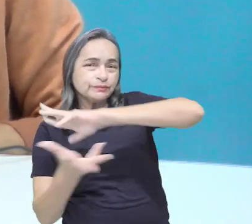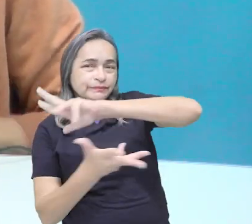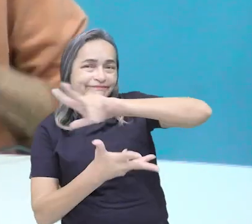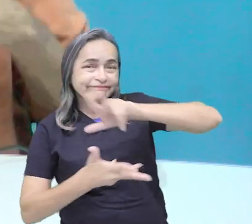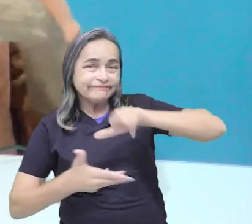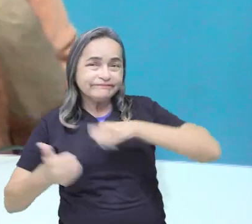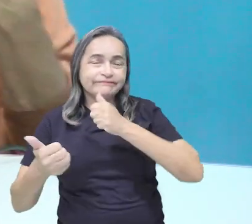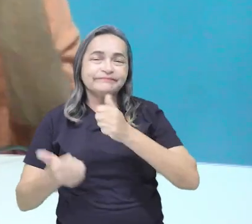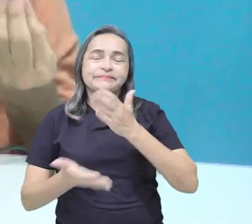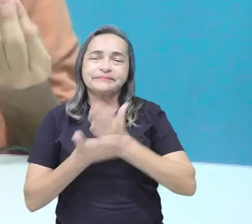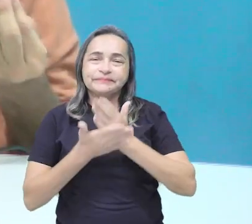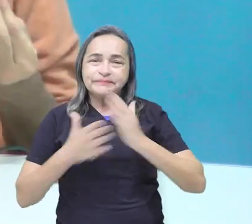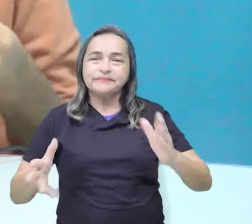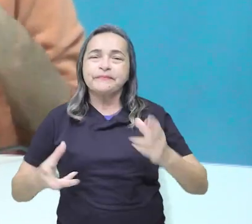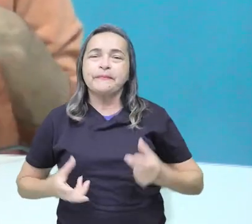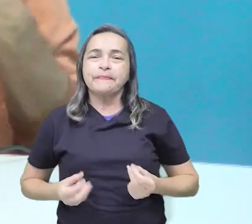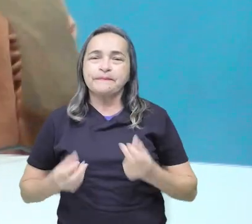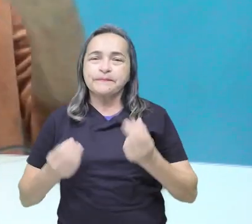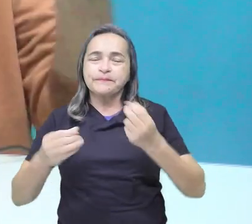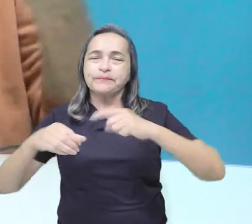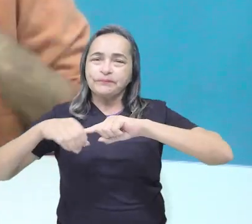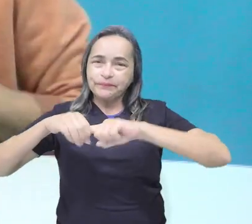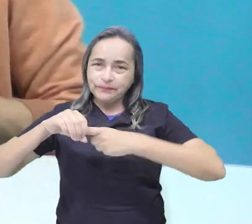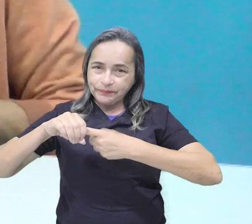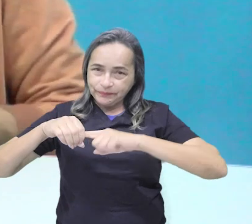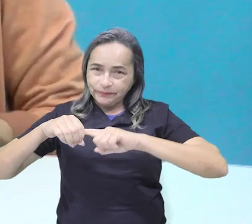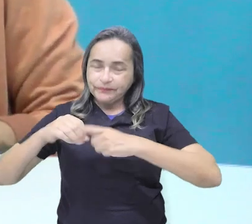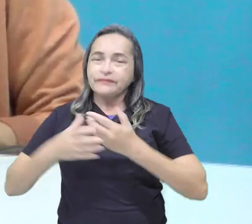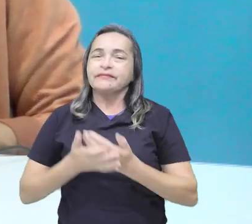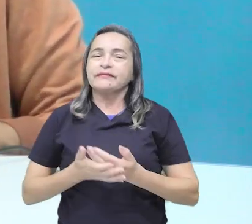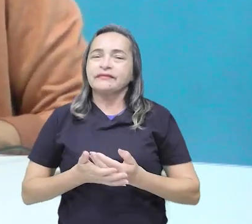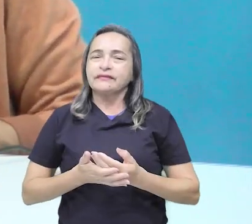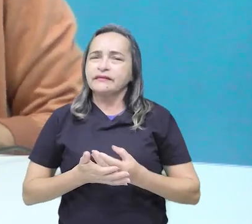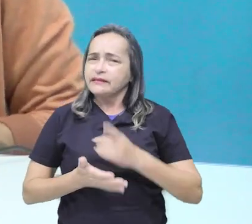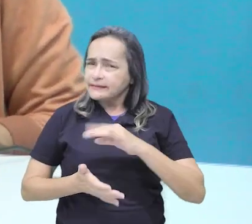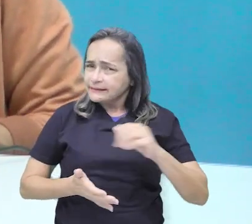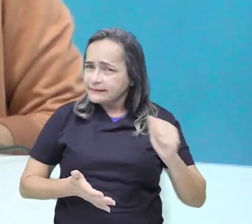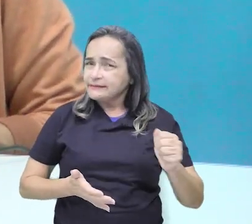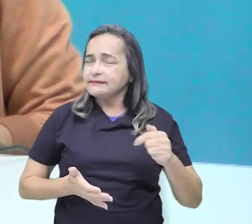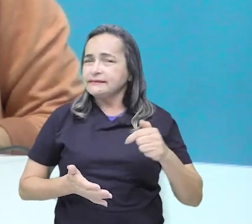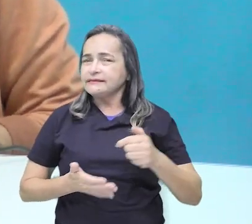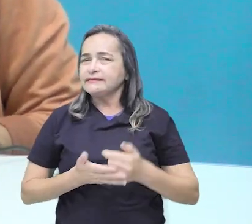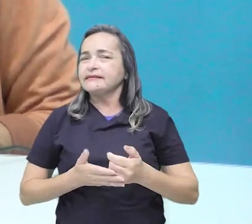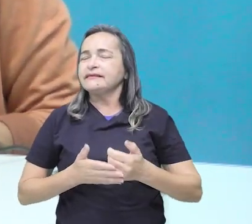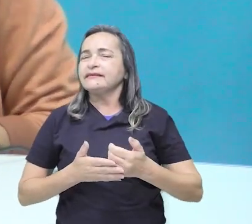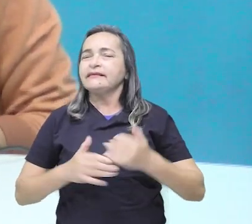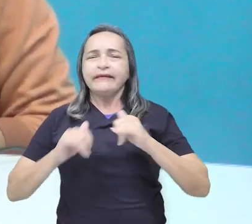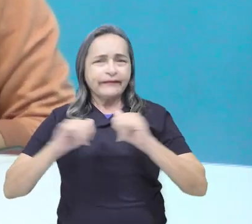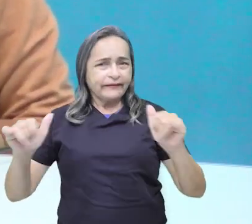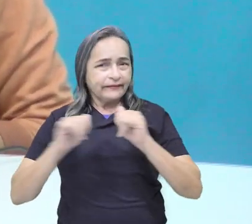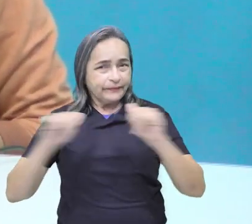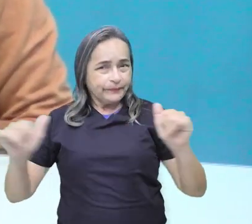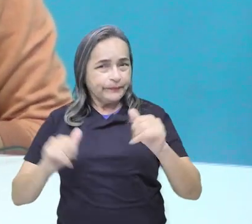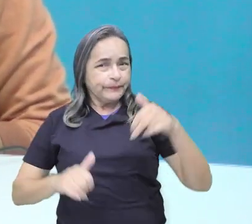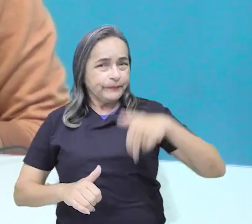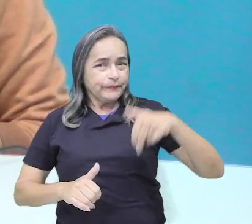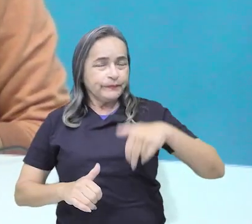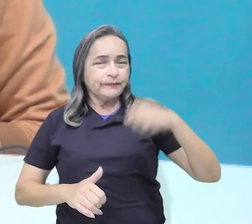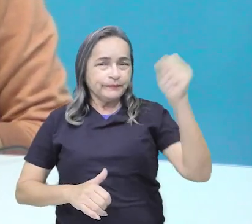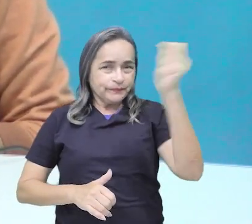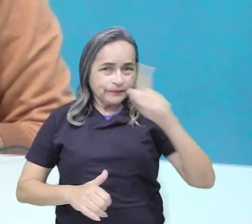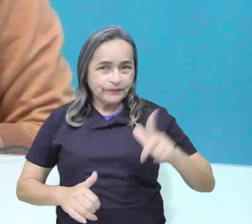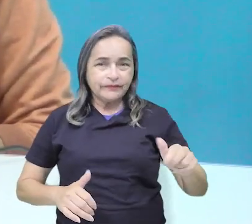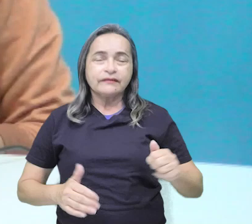Próstata. Deste dia decorre a campanha do Novembro Azul, uma campanha que nasceu